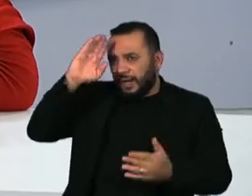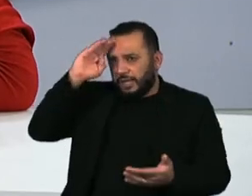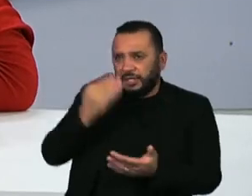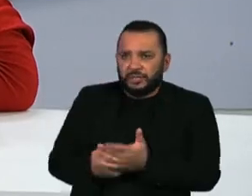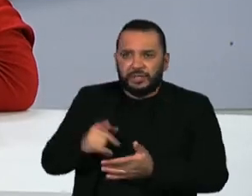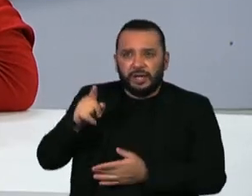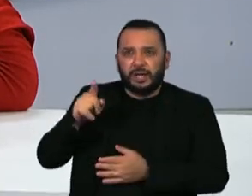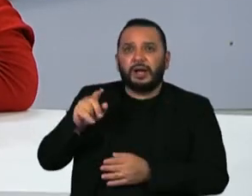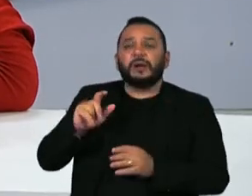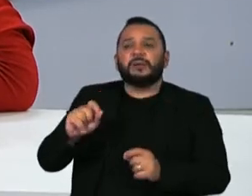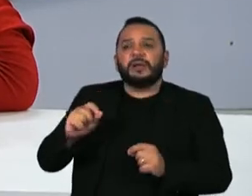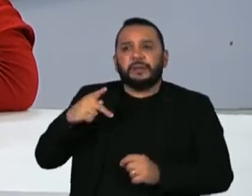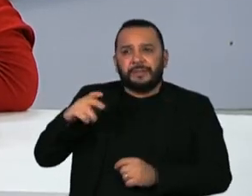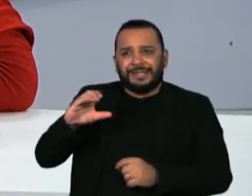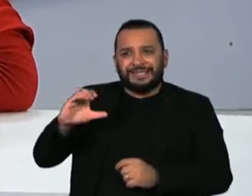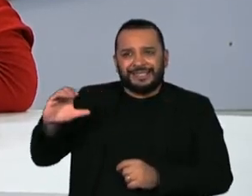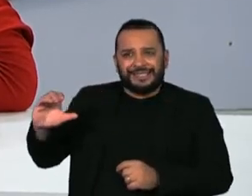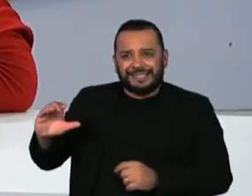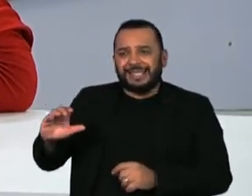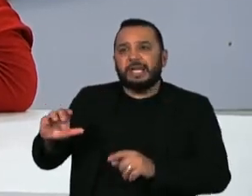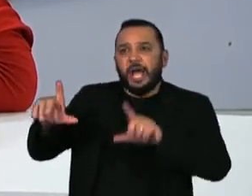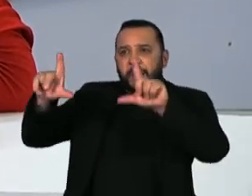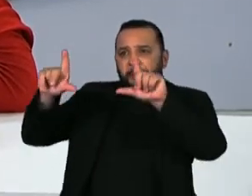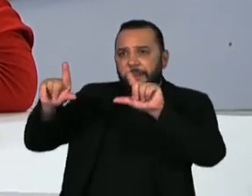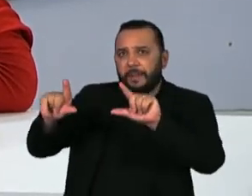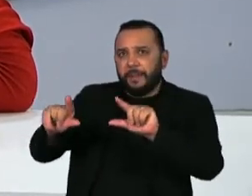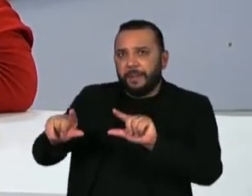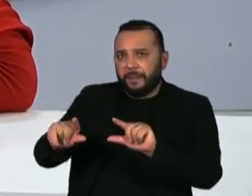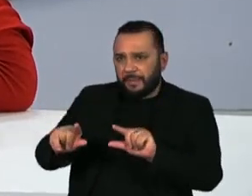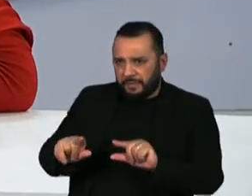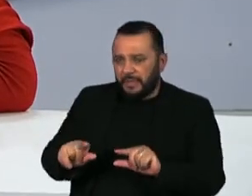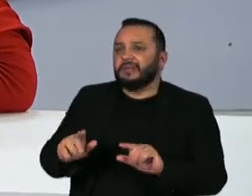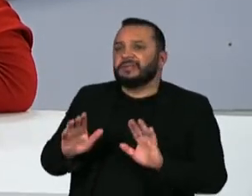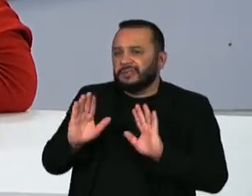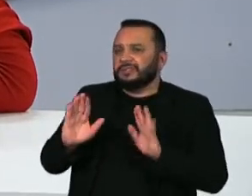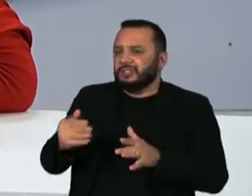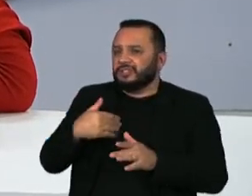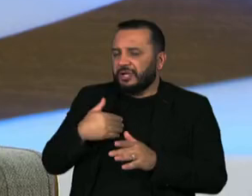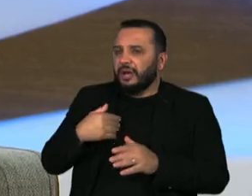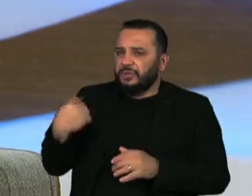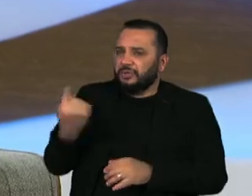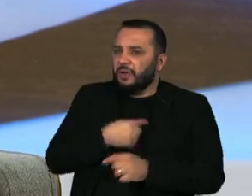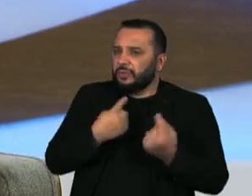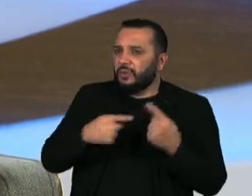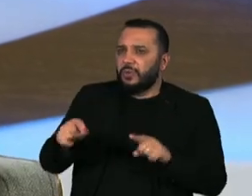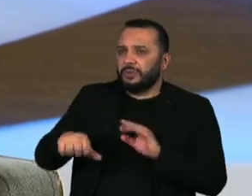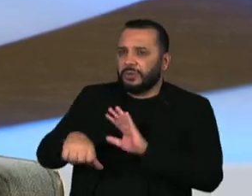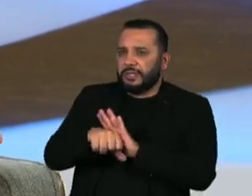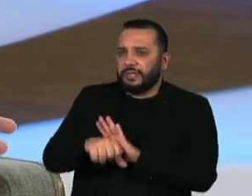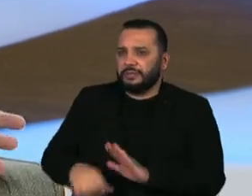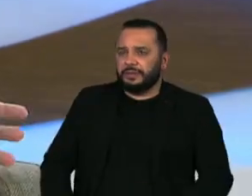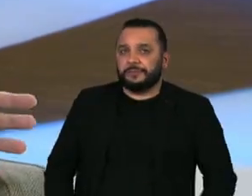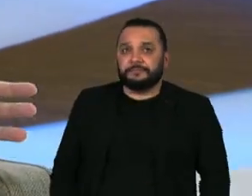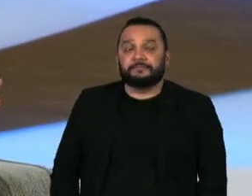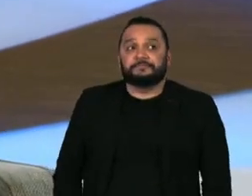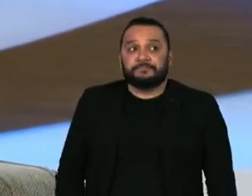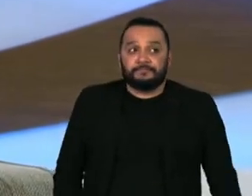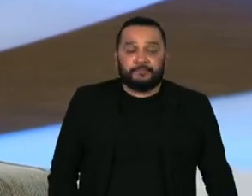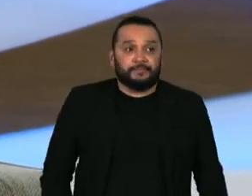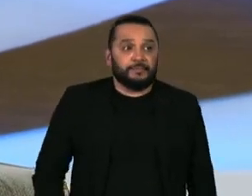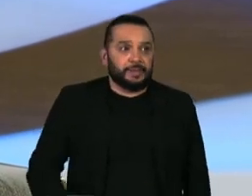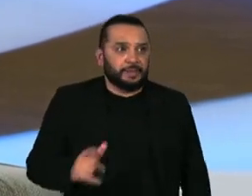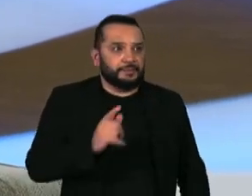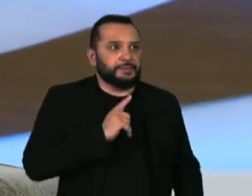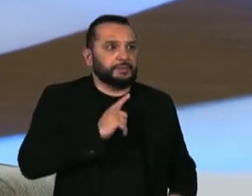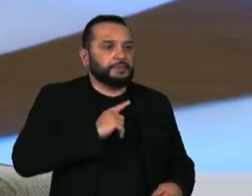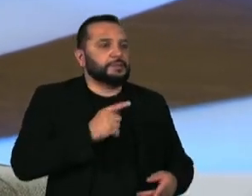seu governo o PCC vai ter algum combate de verdade ao crime organizado? Juliana, nós temos uma administração